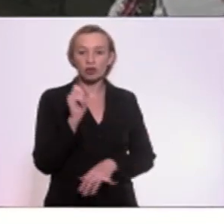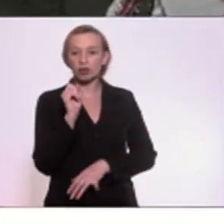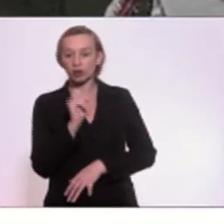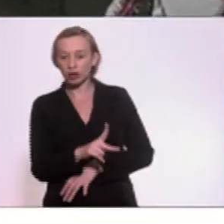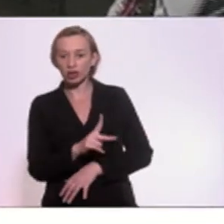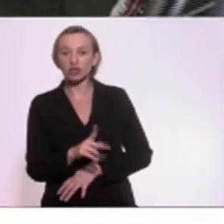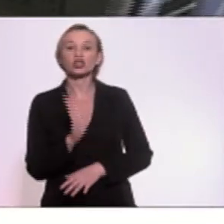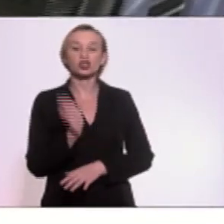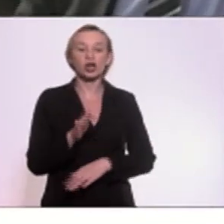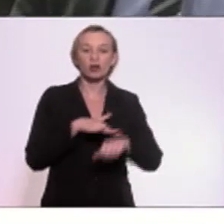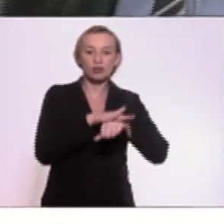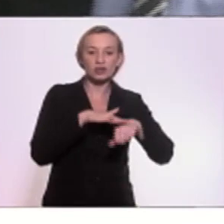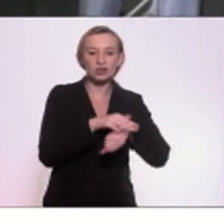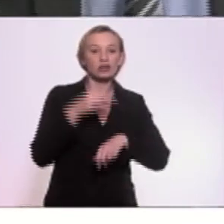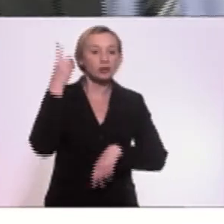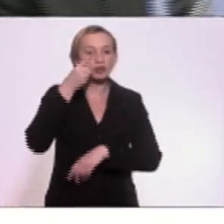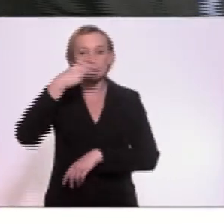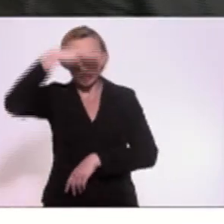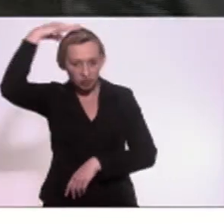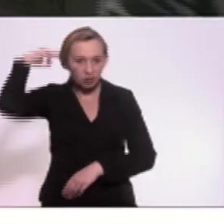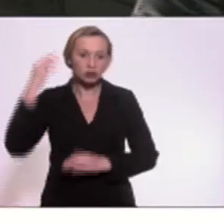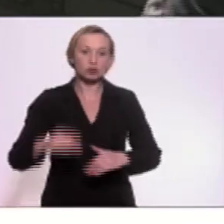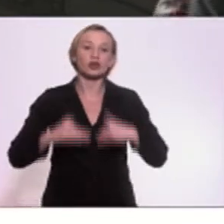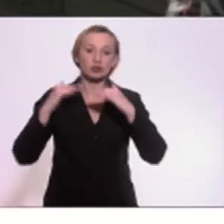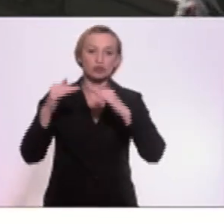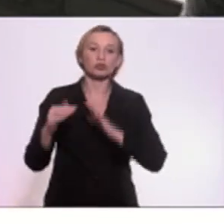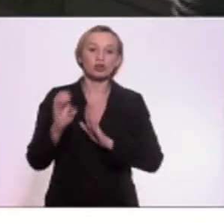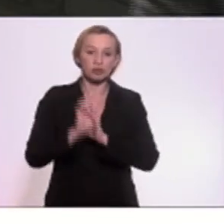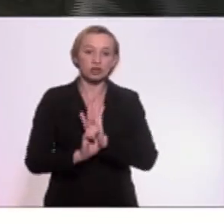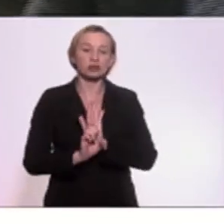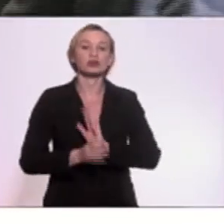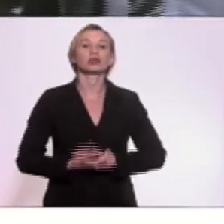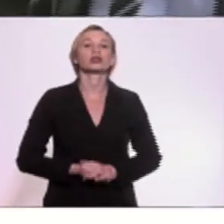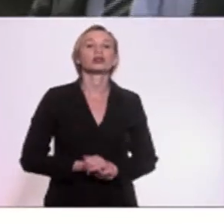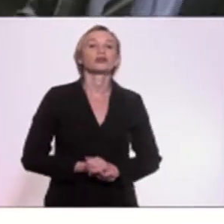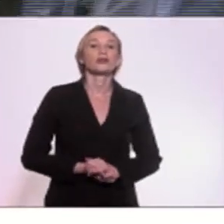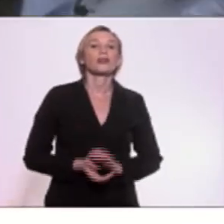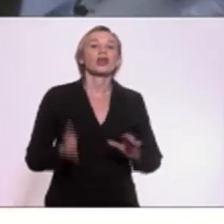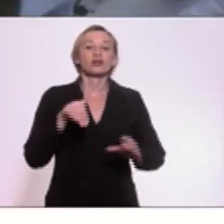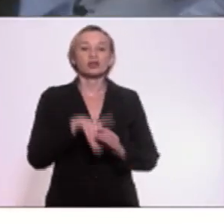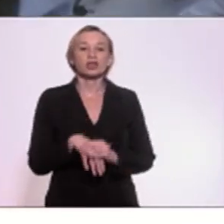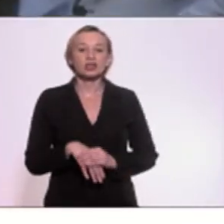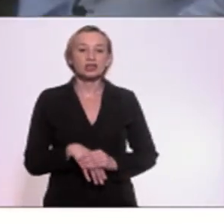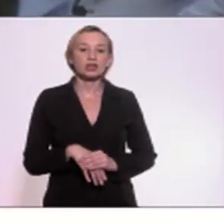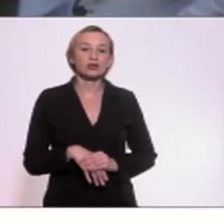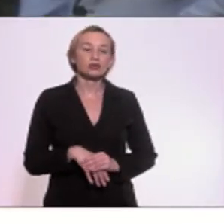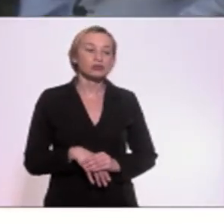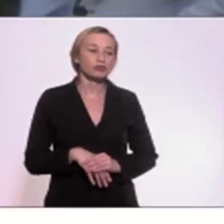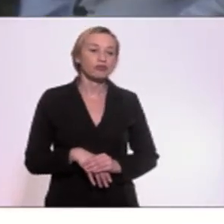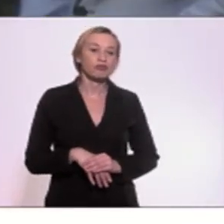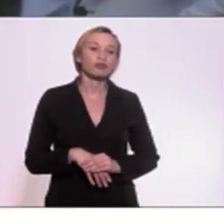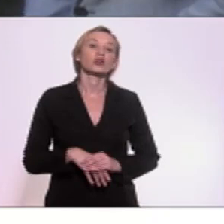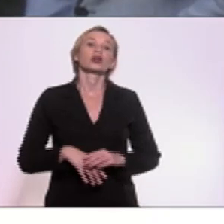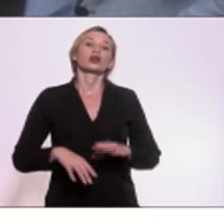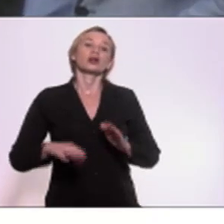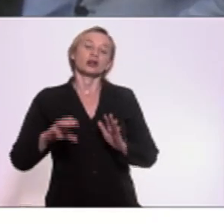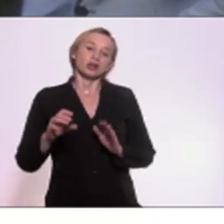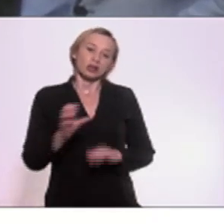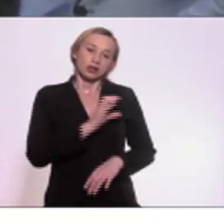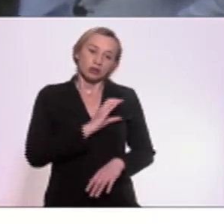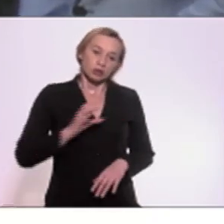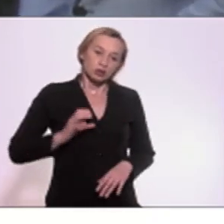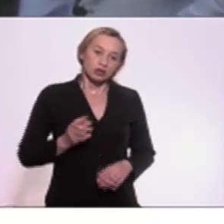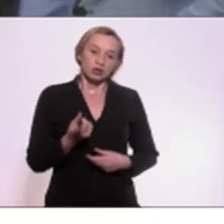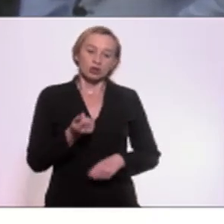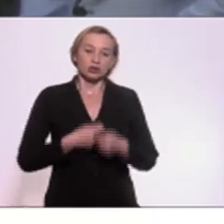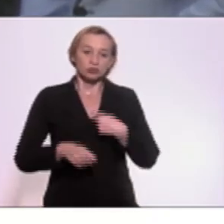com o autor do projeto, o deputado Márcio Pacheco, sobre essa subemenda. Então, em votação, parecida da Comissão de Economia, Indústria e Comércio, com subemenda à